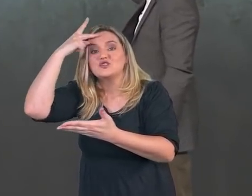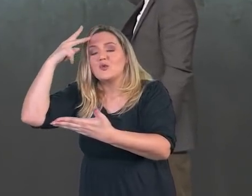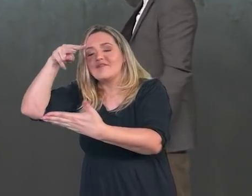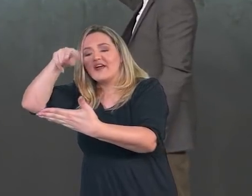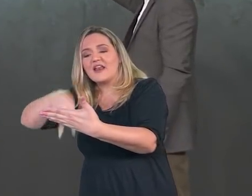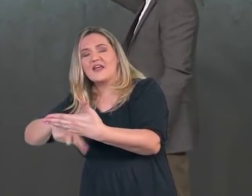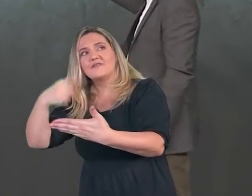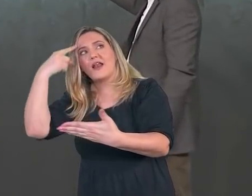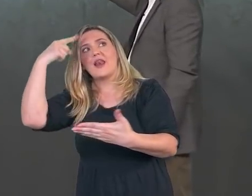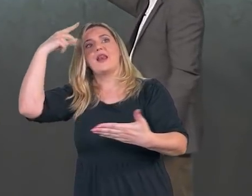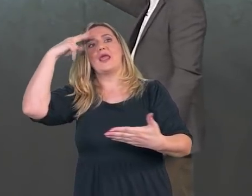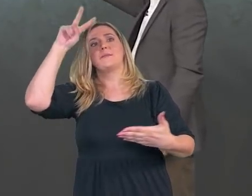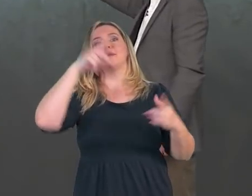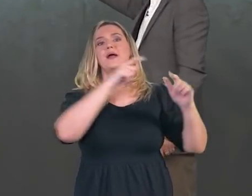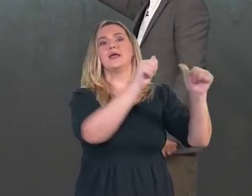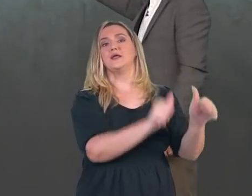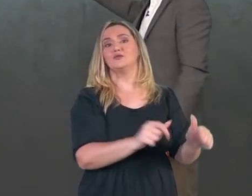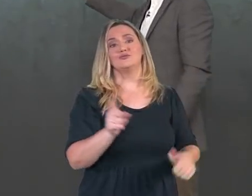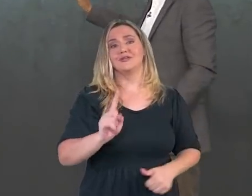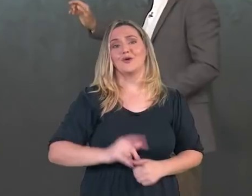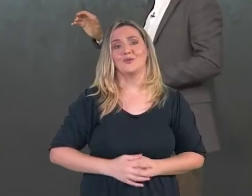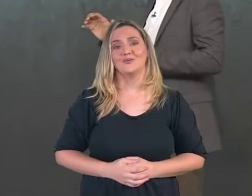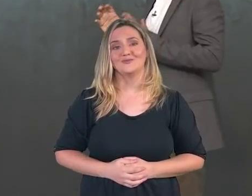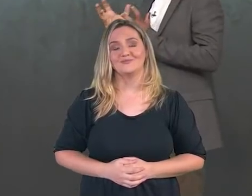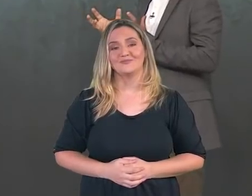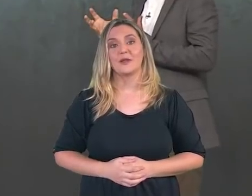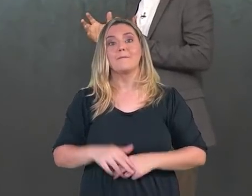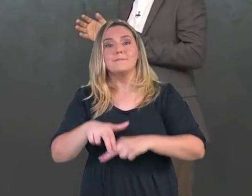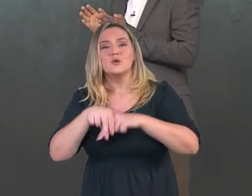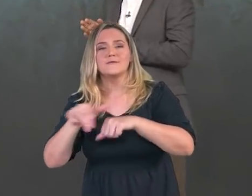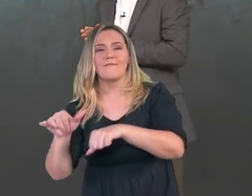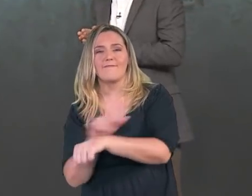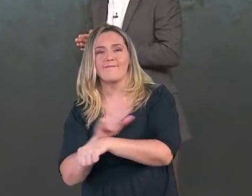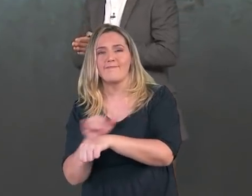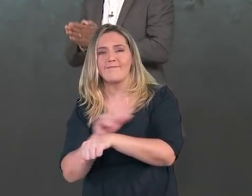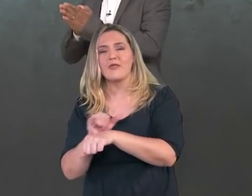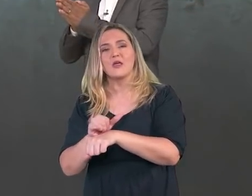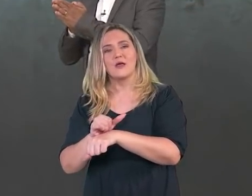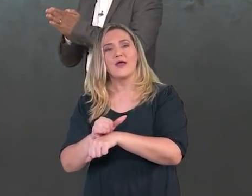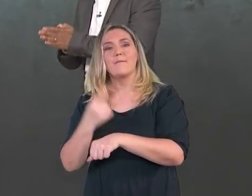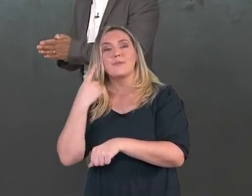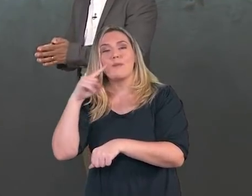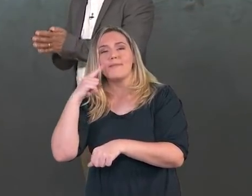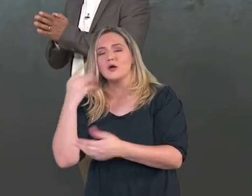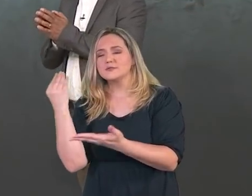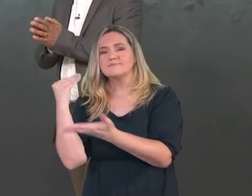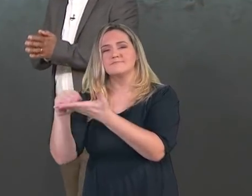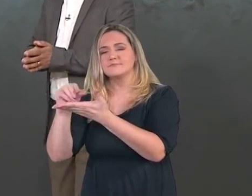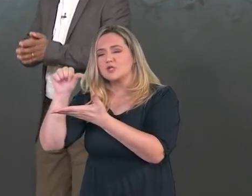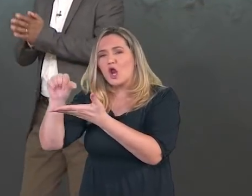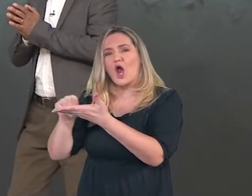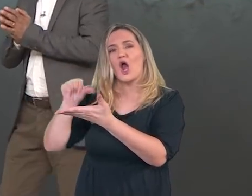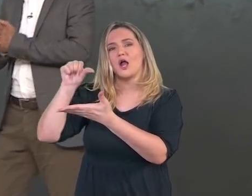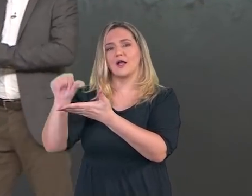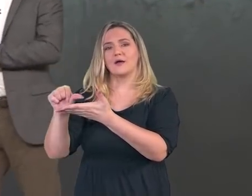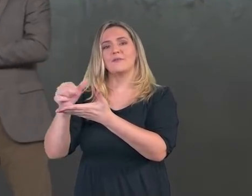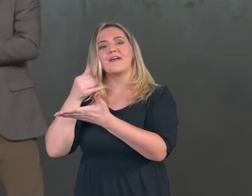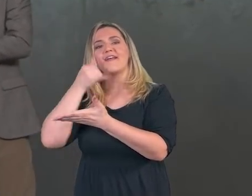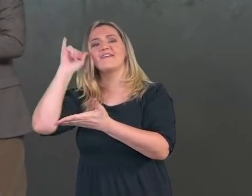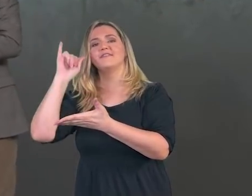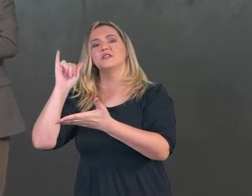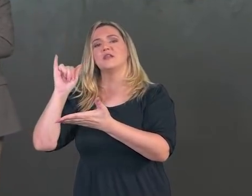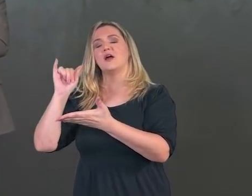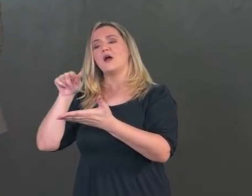letra Beit pela letra Gimel e assim ele troca de propósito o nome dos deuses da